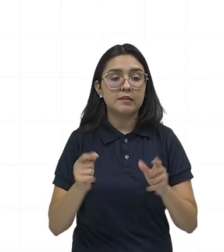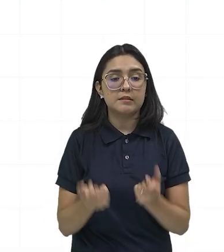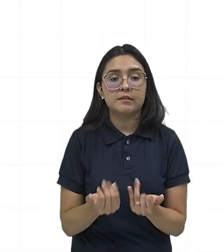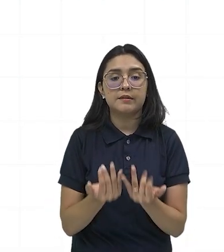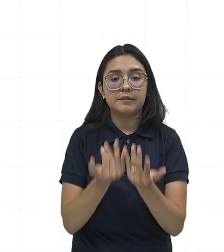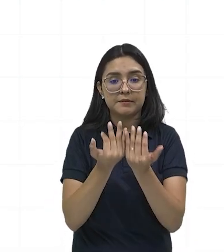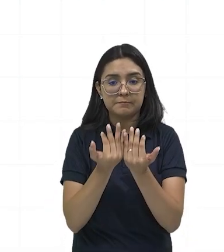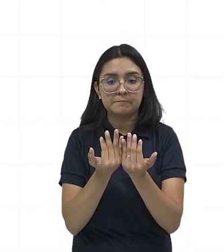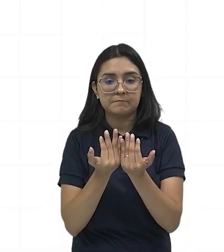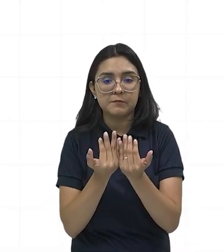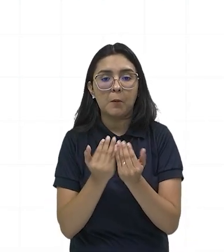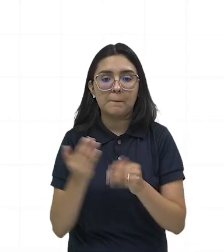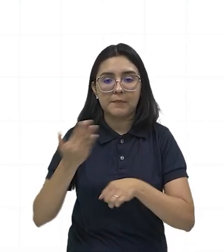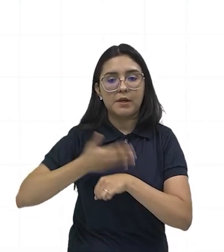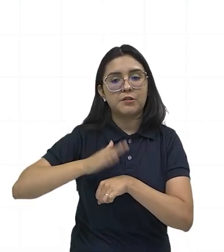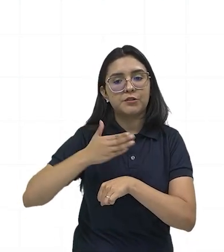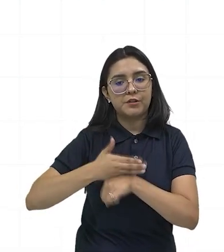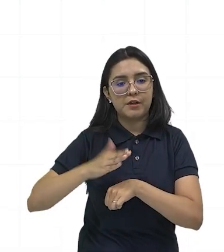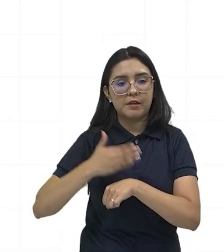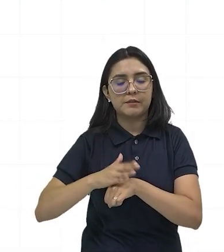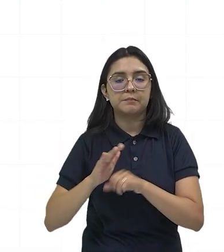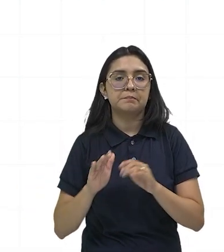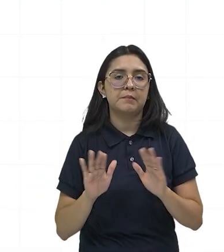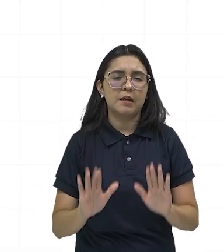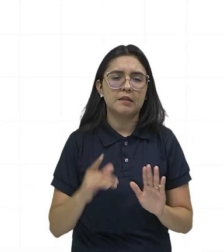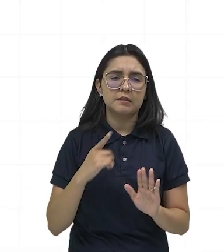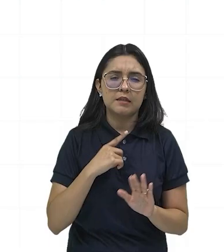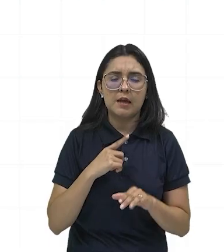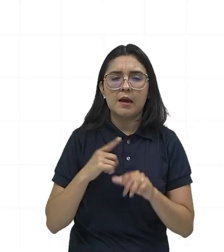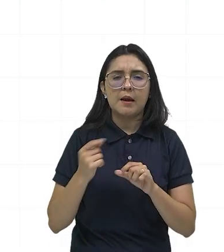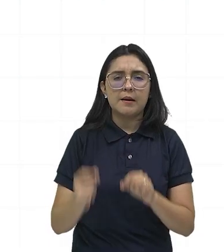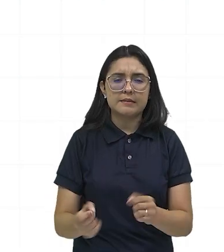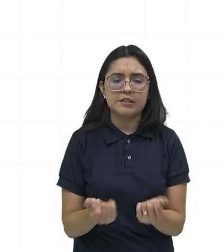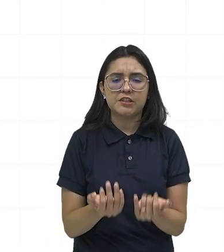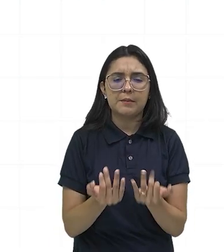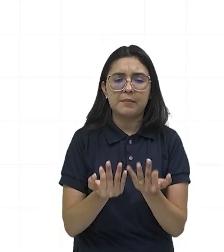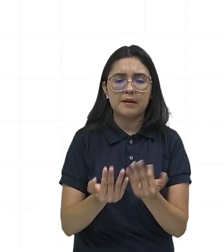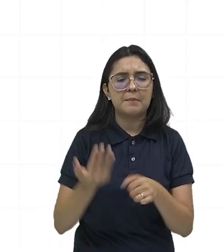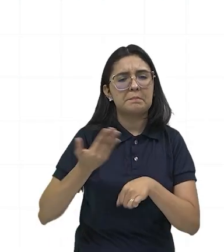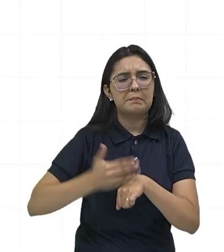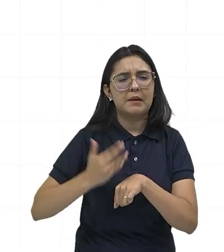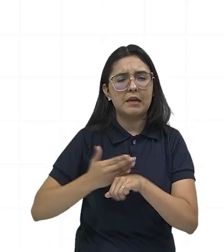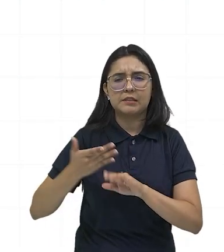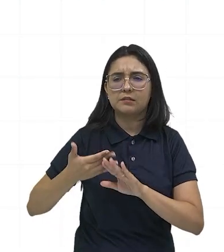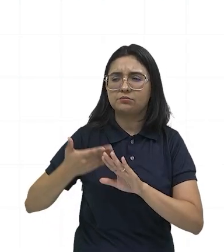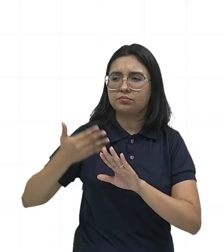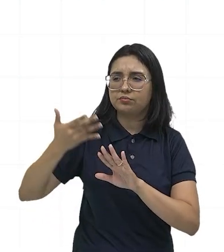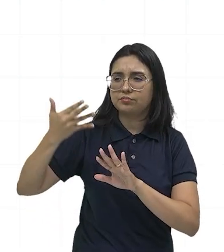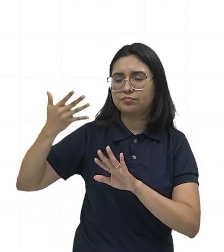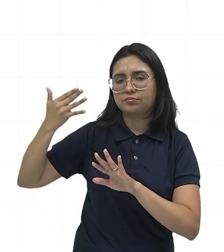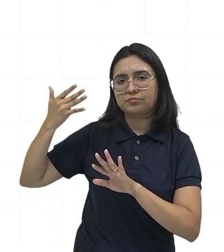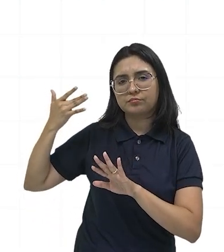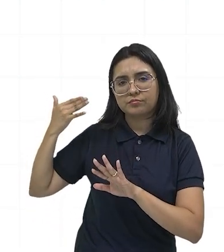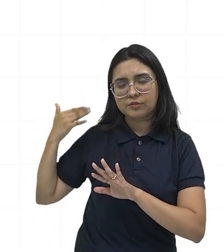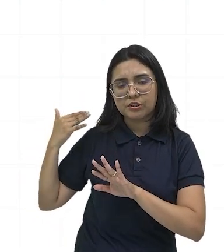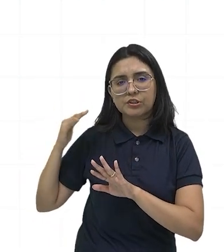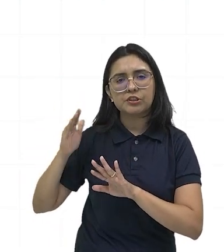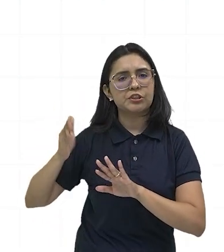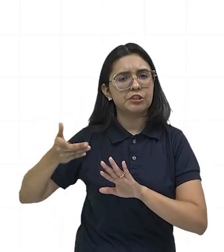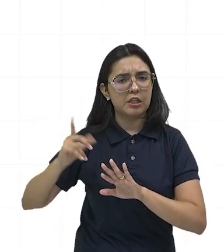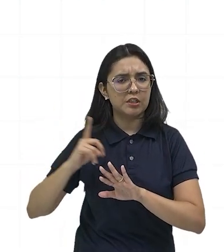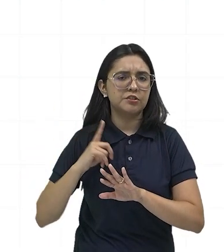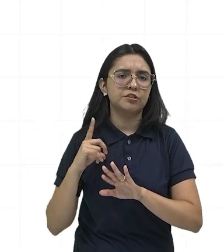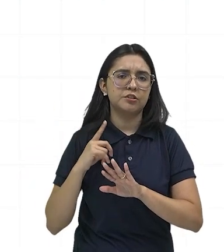são realizadas, né? Embora as queimadas sejam uma prática antiga, não é de agora, desde muito tempo já